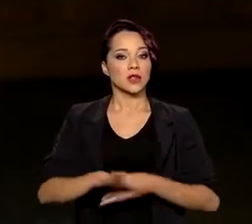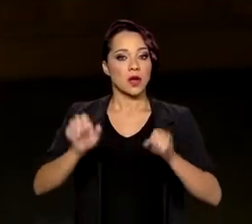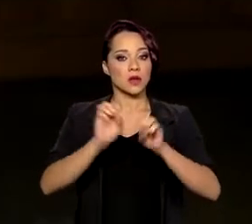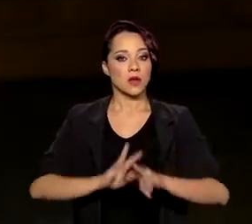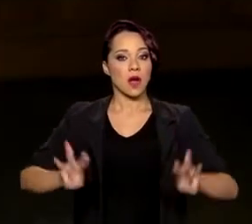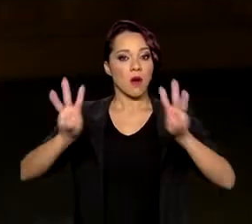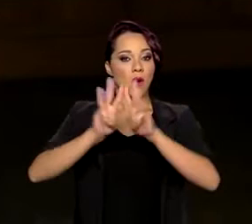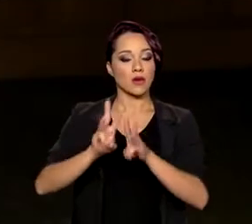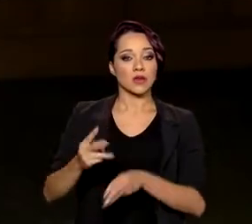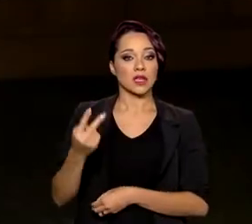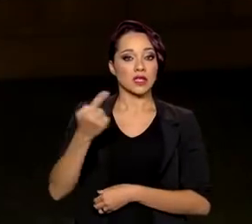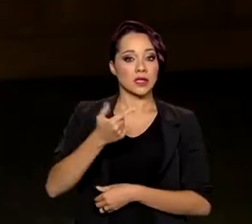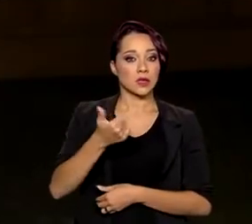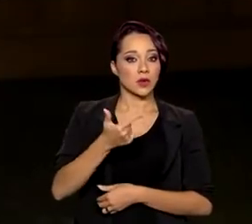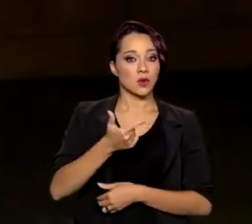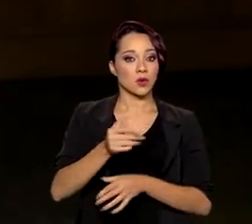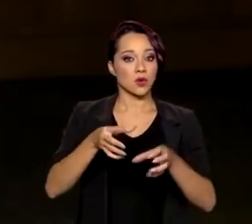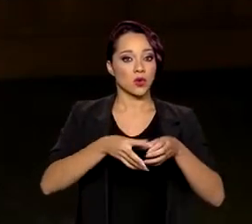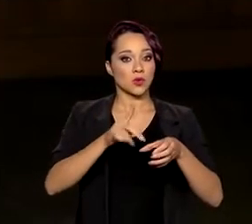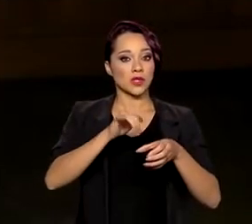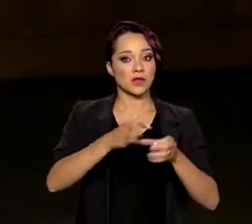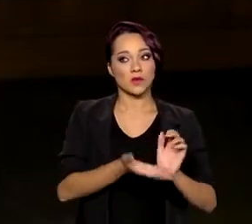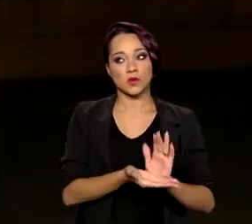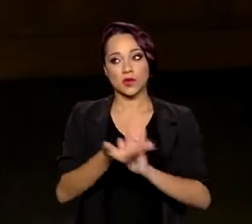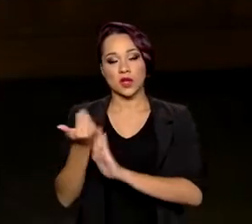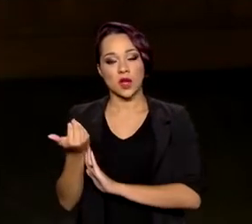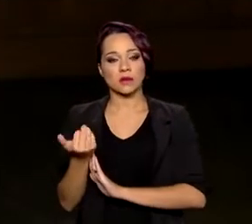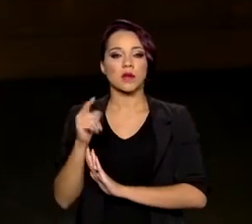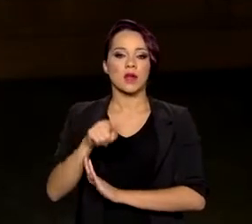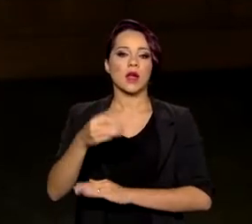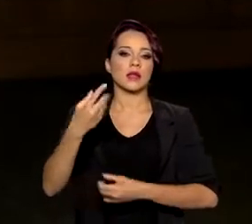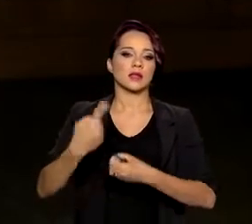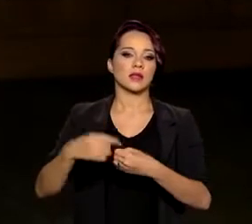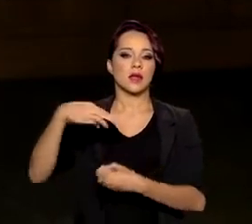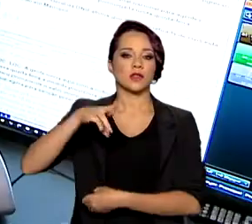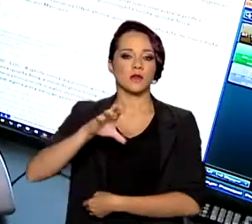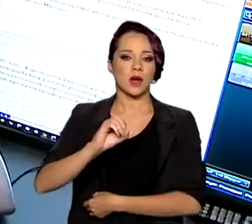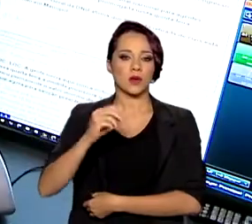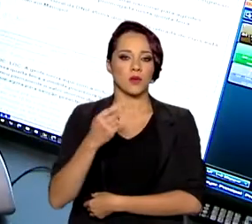que segunda retirada de civis está ocorrendo em Mariupol.